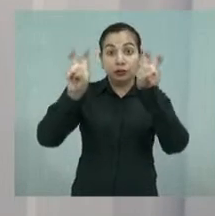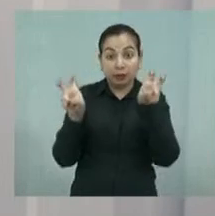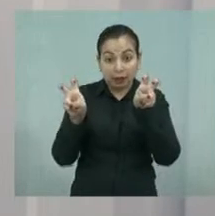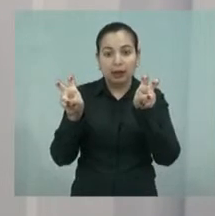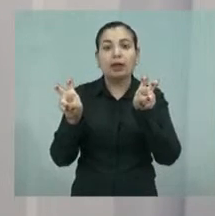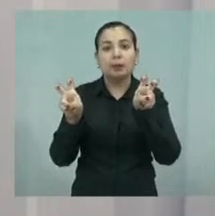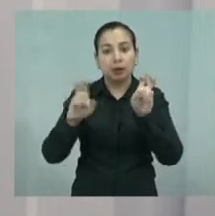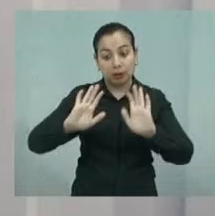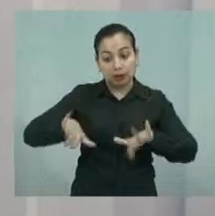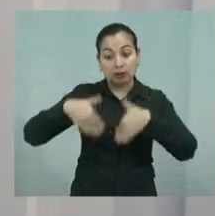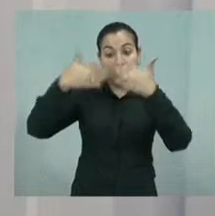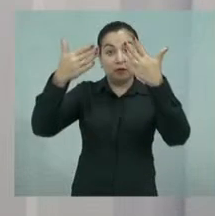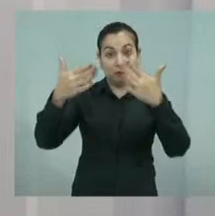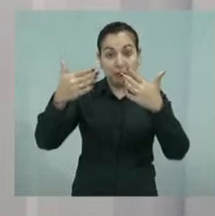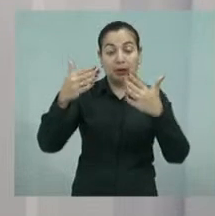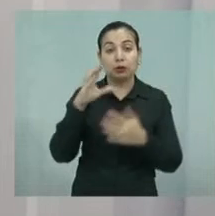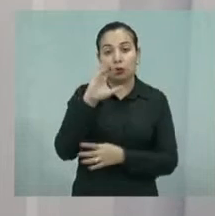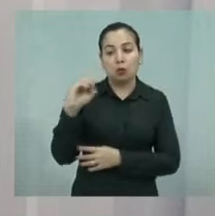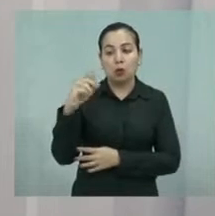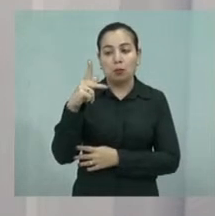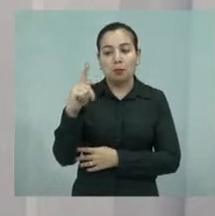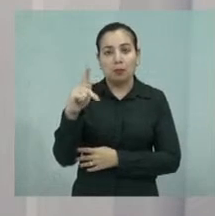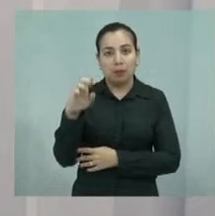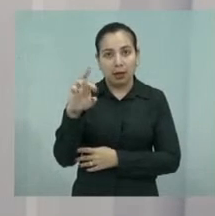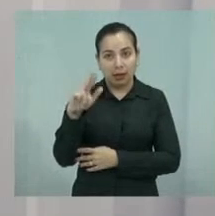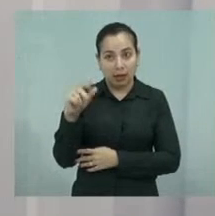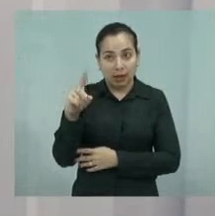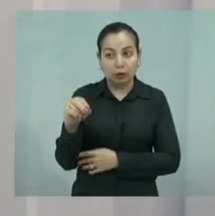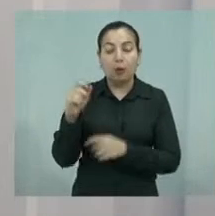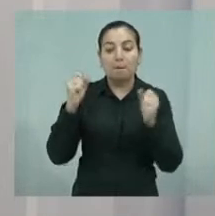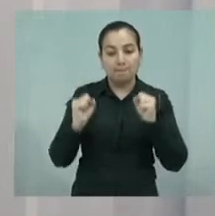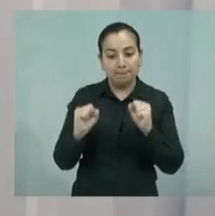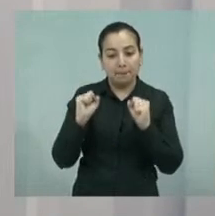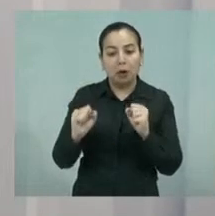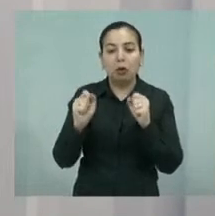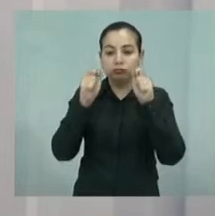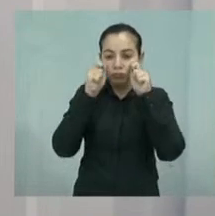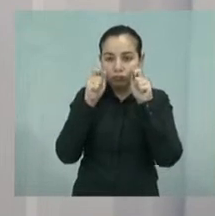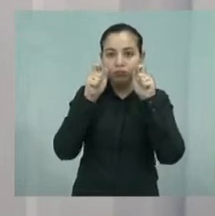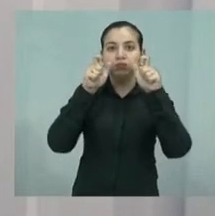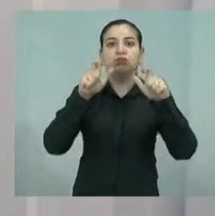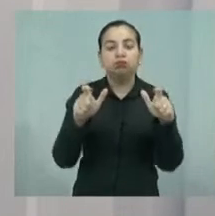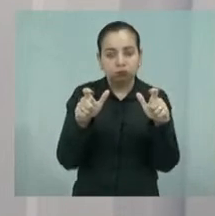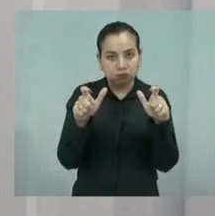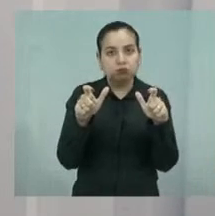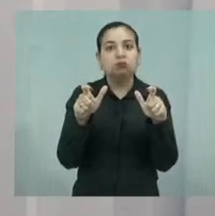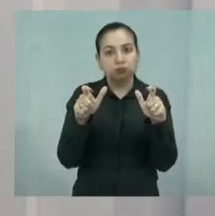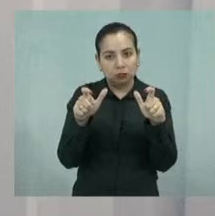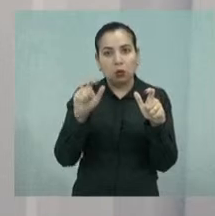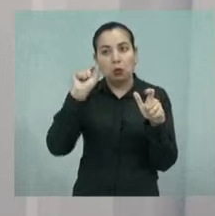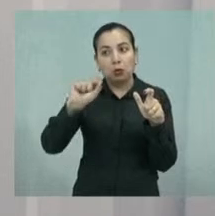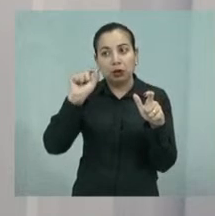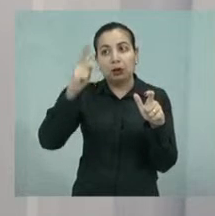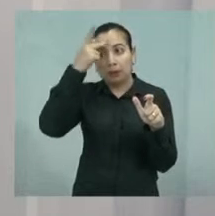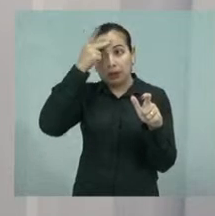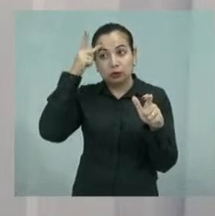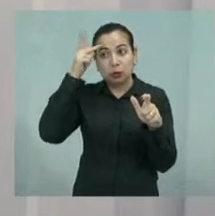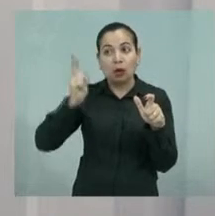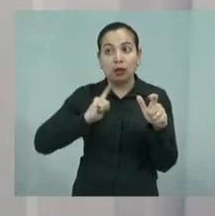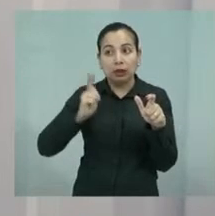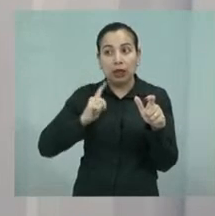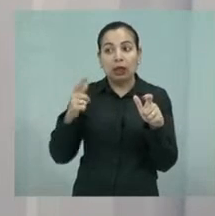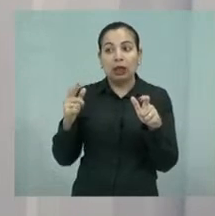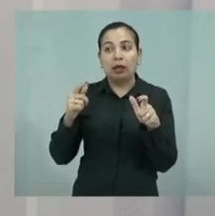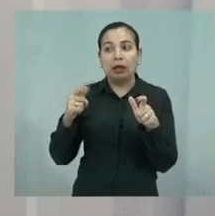de desenvolvimento cooperado pode atrair a atenção, o interesse ainda maior do segmento maior de municípios, em